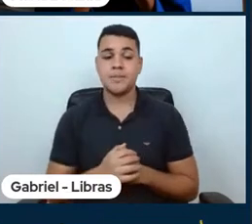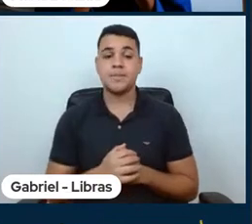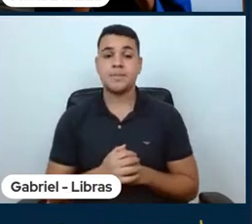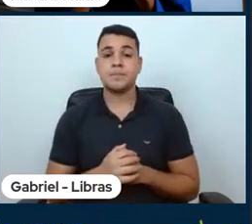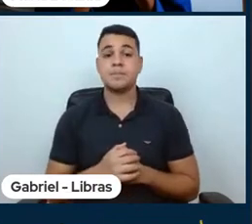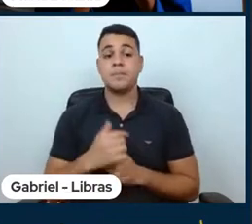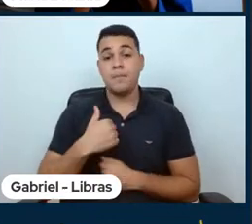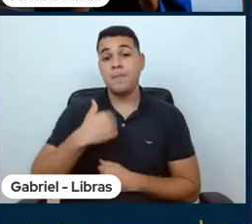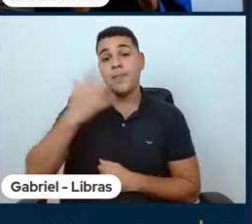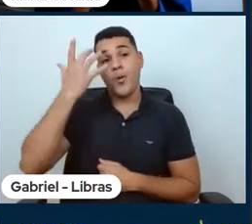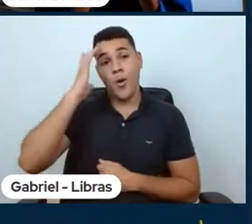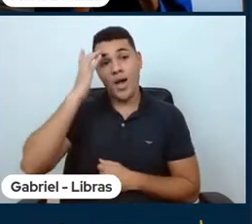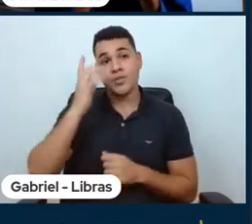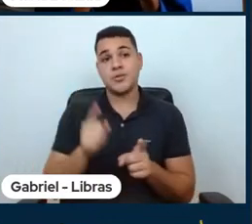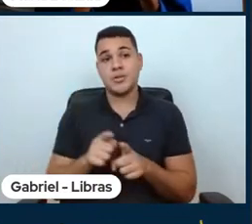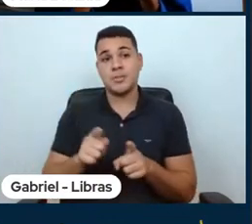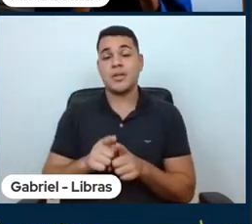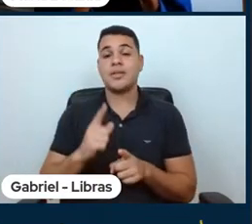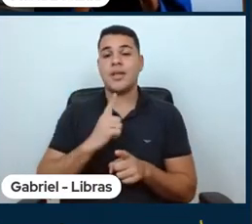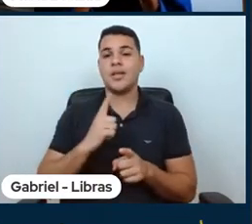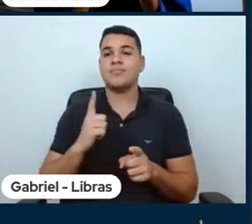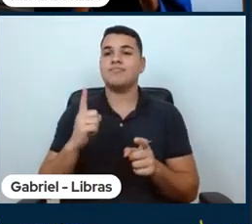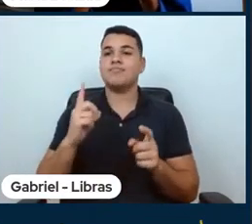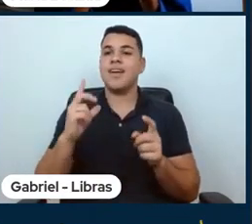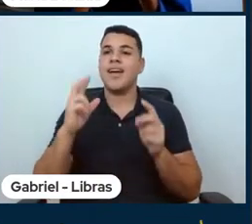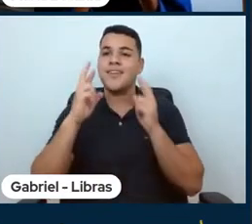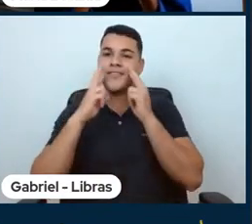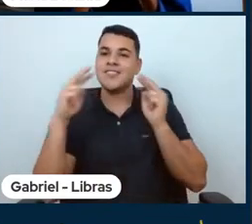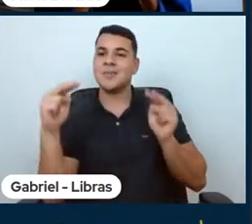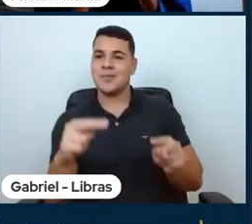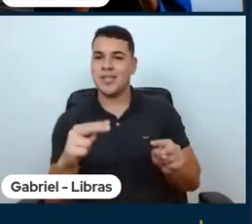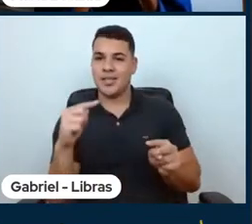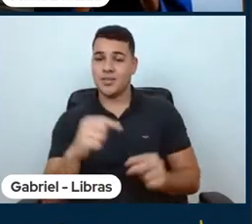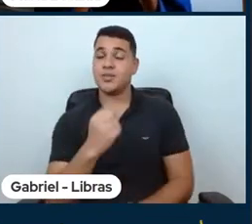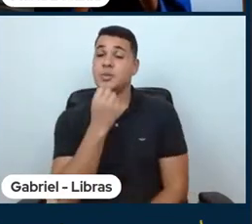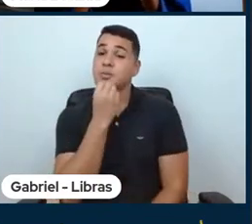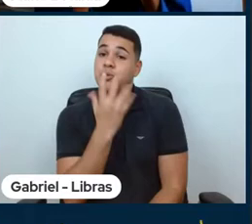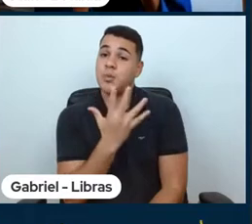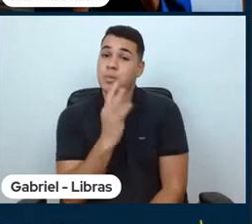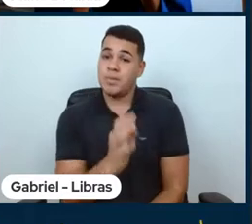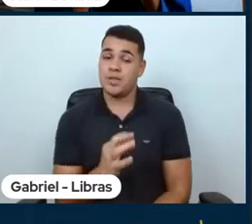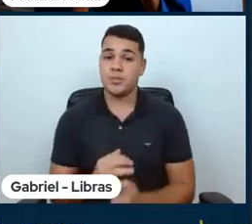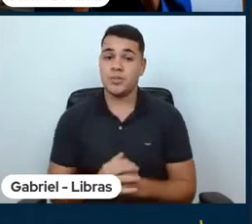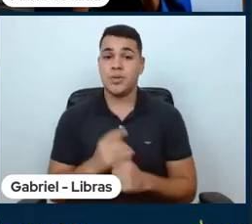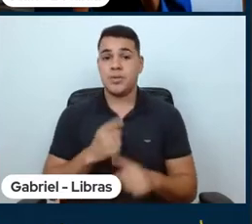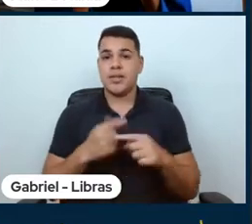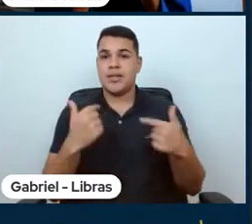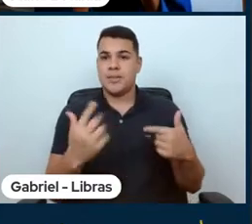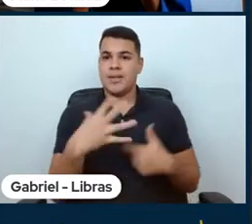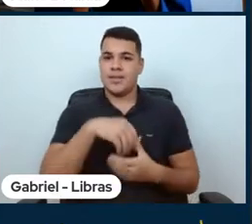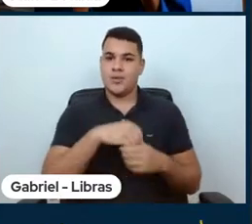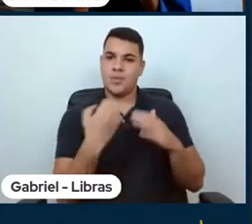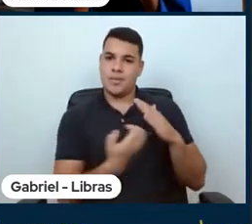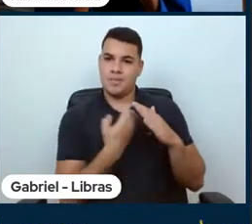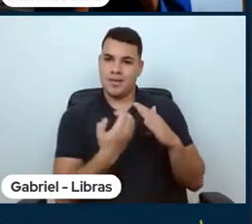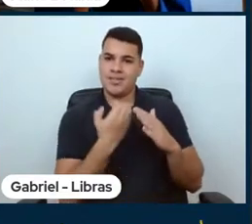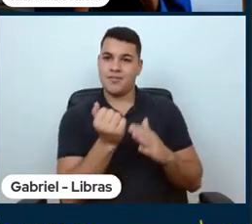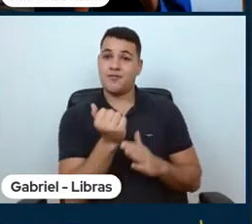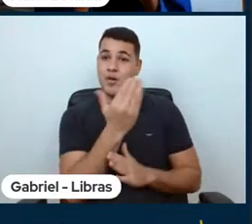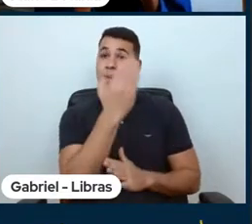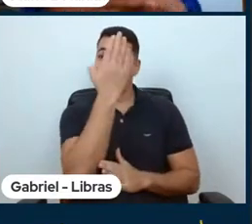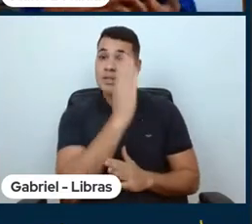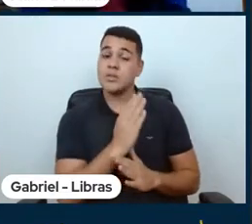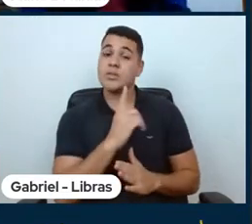Eu acho que também tem a questão da visibilidade, que é muito boa, porque trabalhar numa multinacional você tem uma